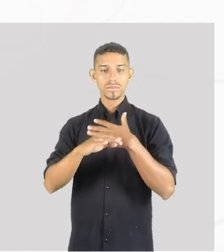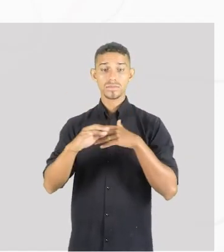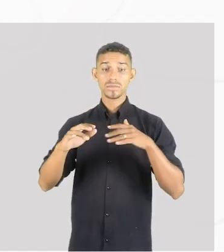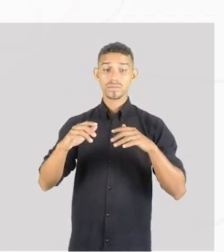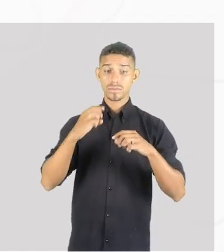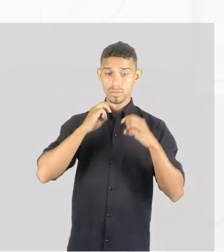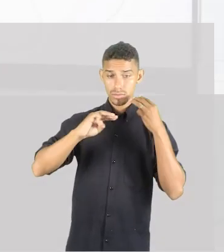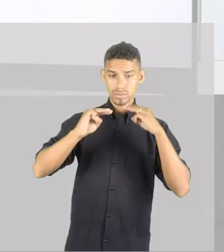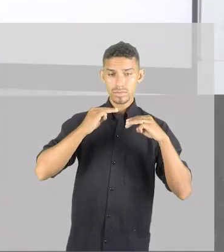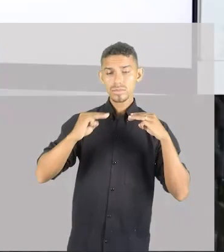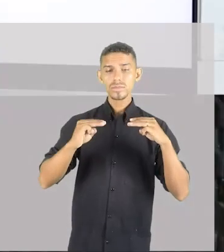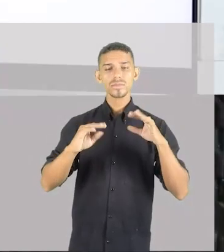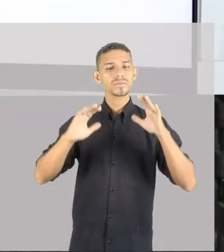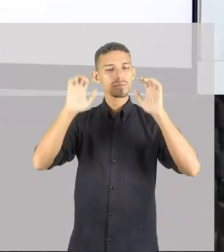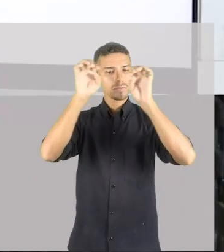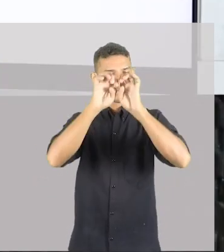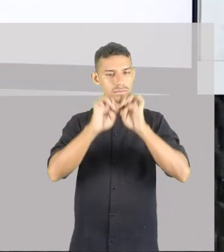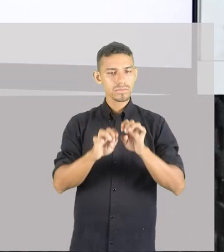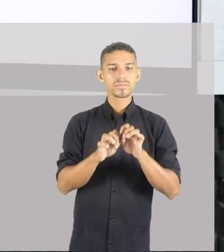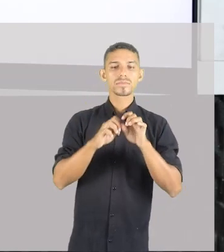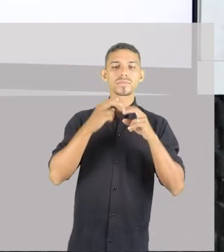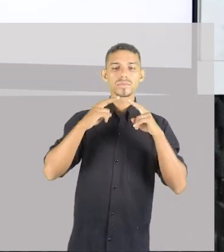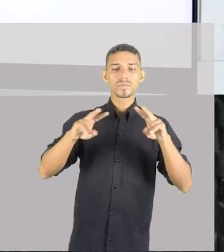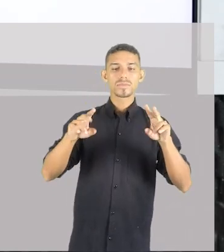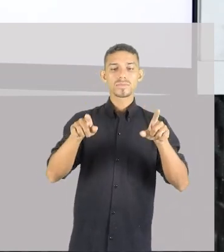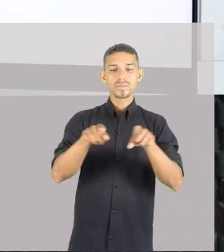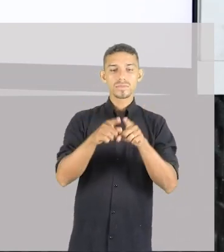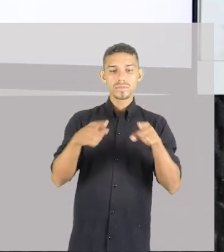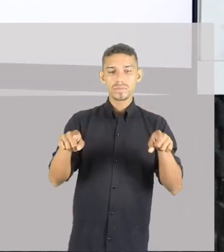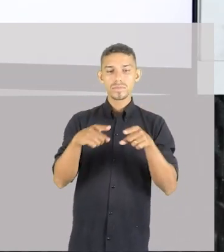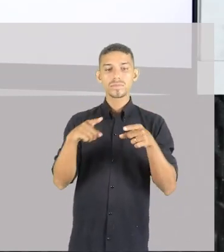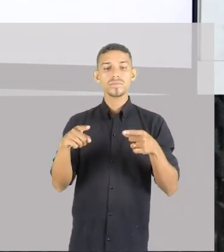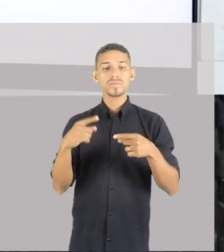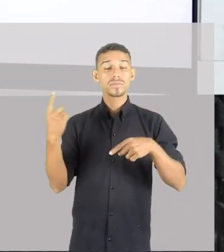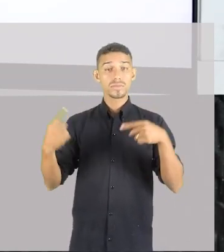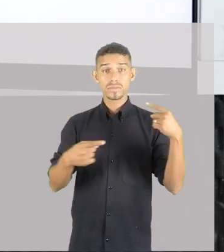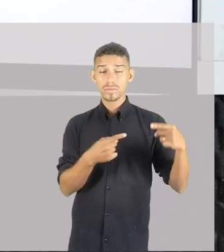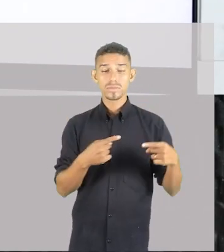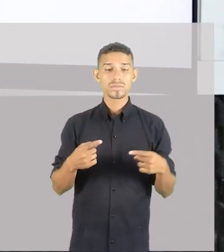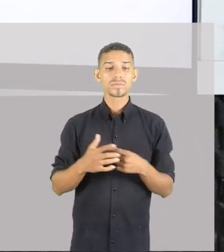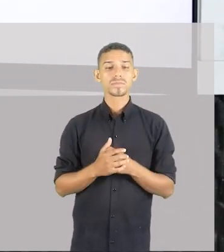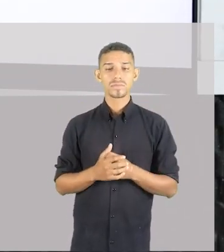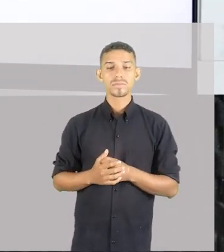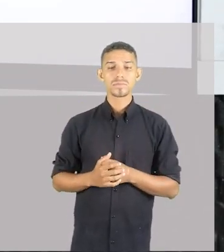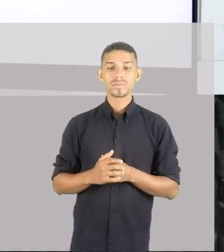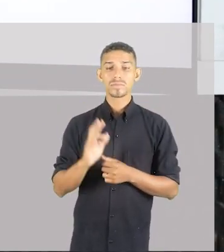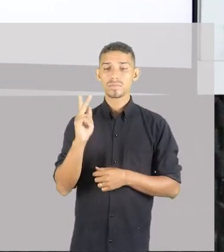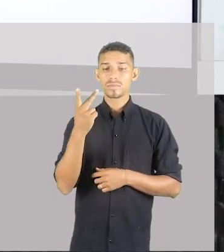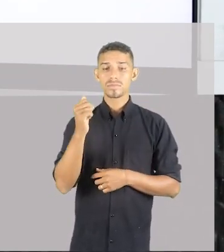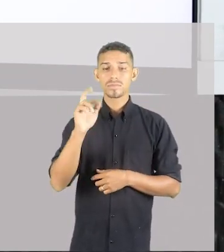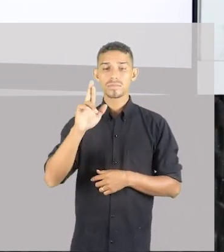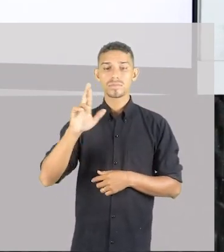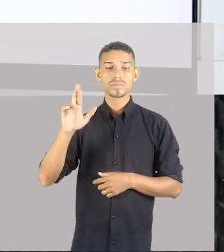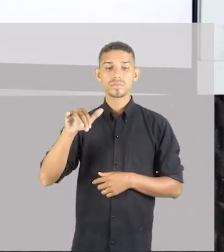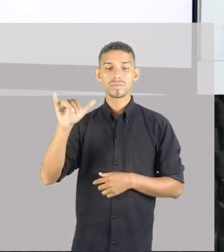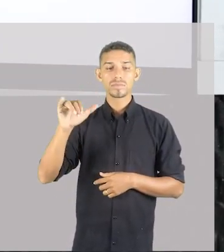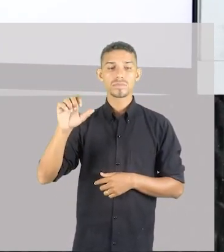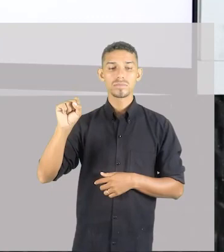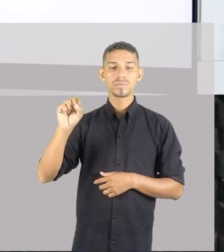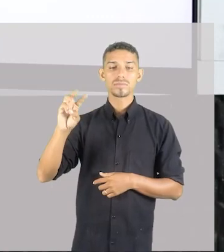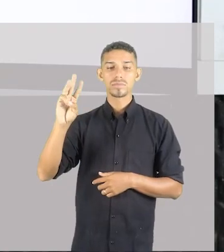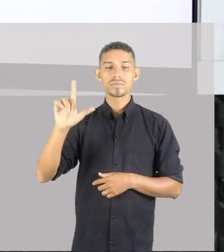do Rap são normalmente estruturadas em versos e refrões tanto é que existem batalhas Harry wies é um rapper em